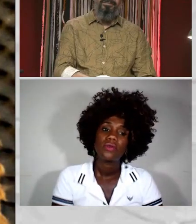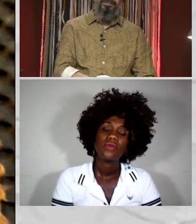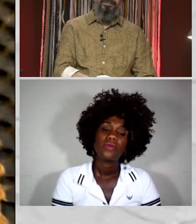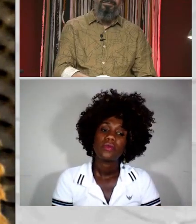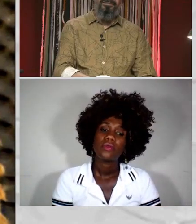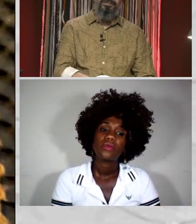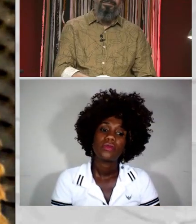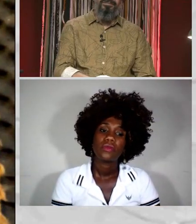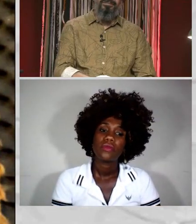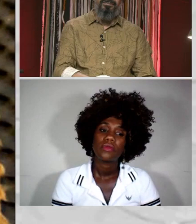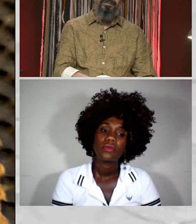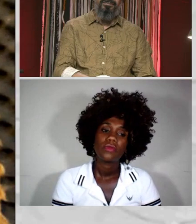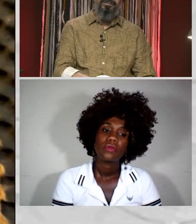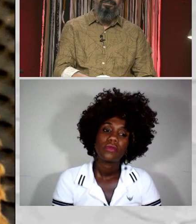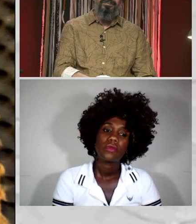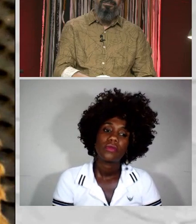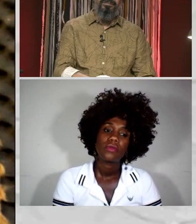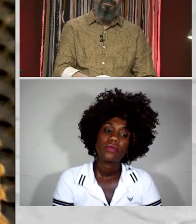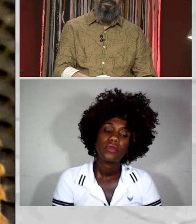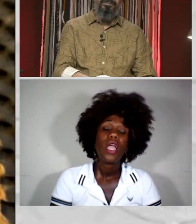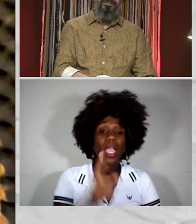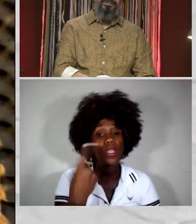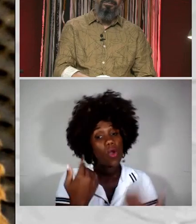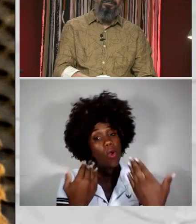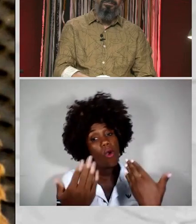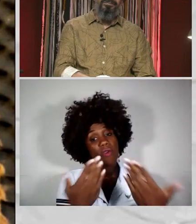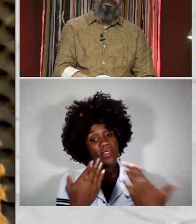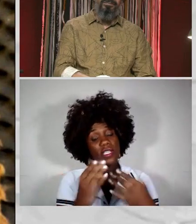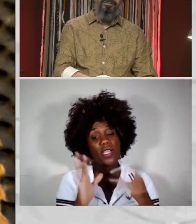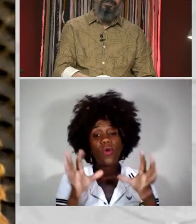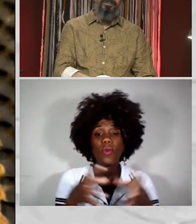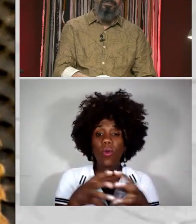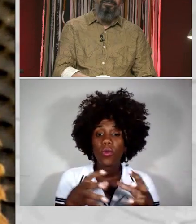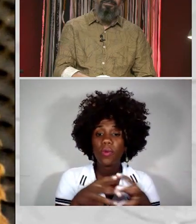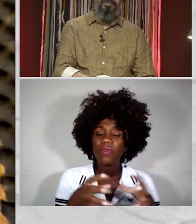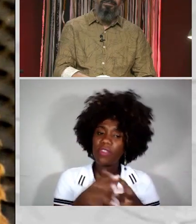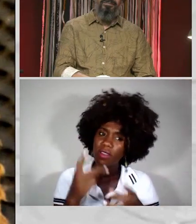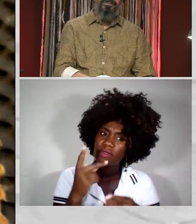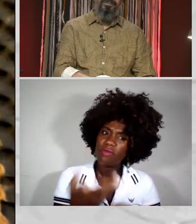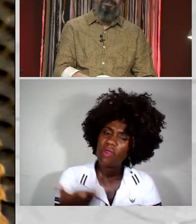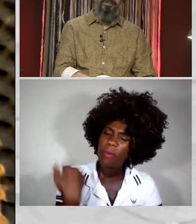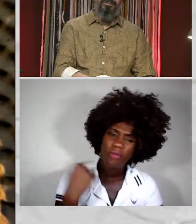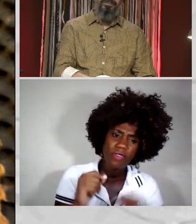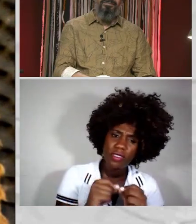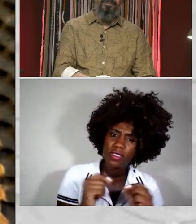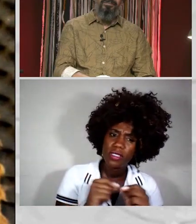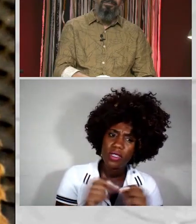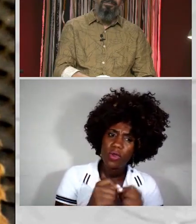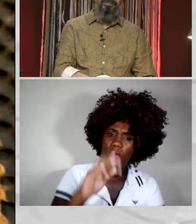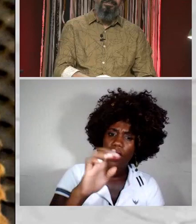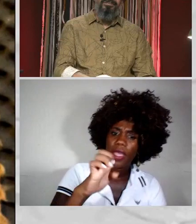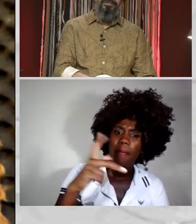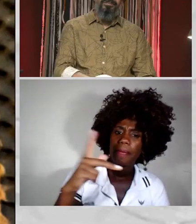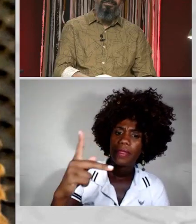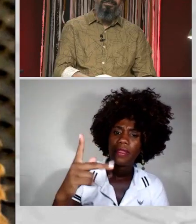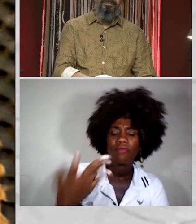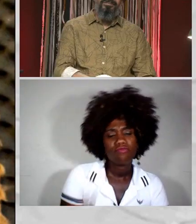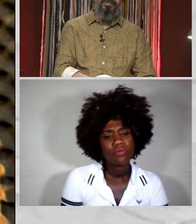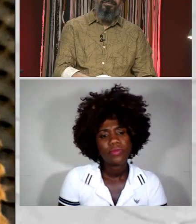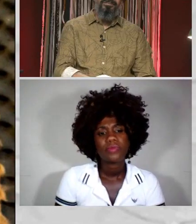Então, eu conversei com a galera, falei, vamos fazer um EP? Vamos.